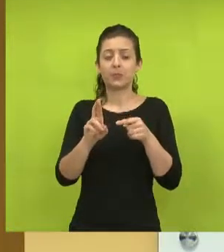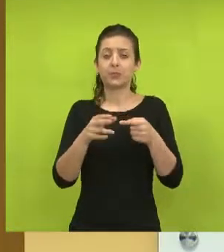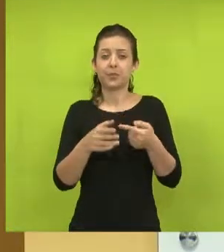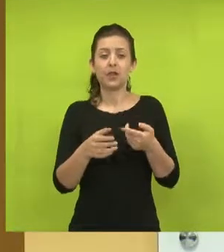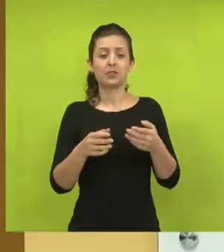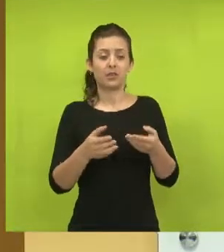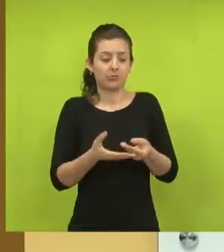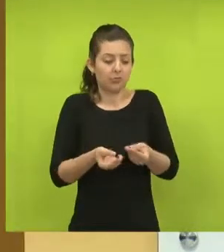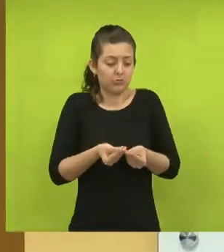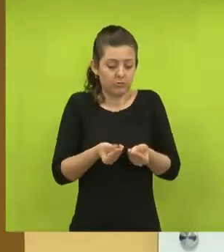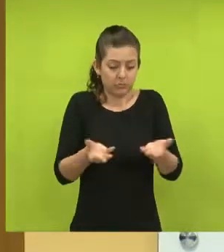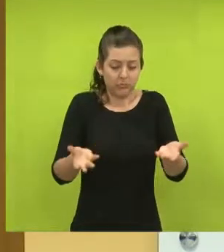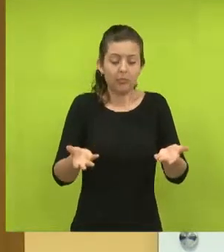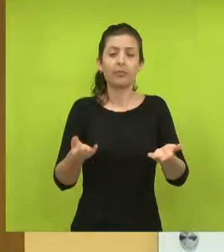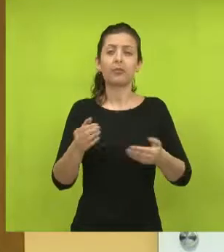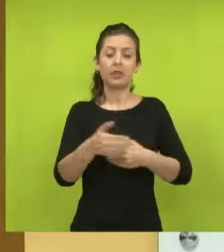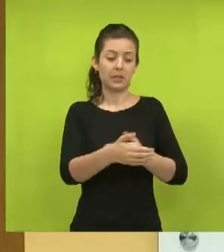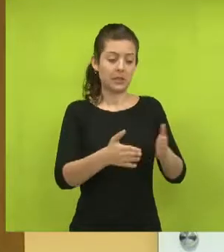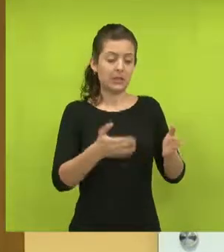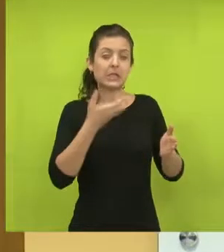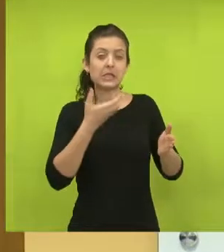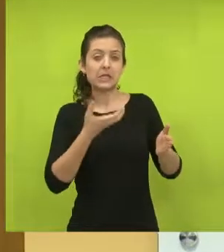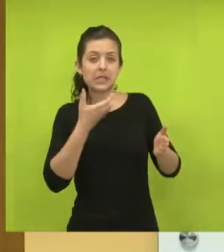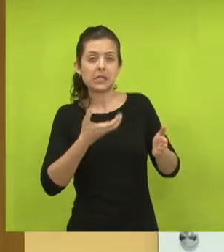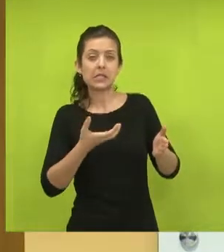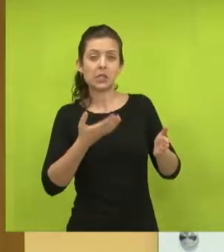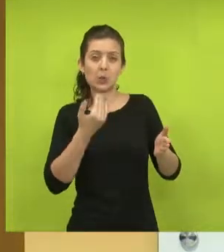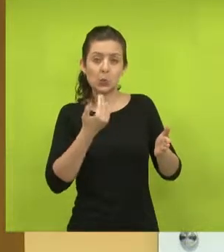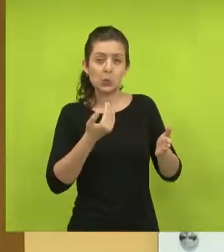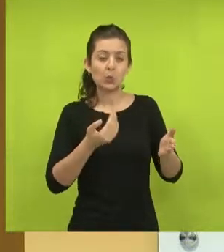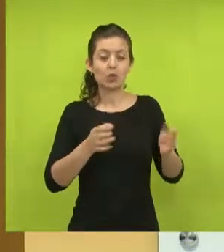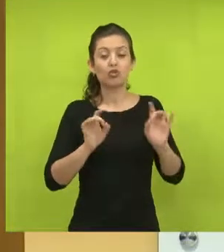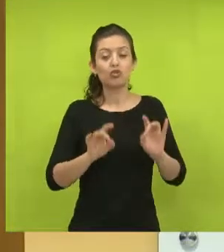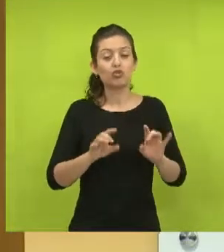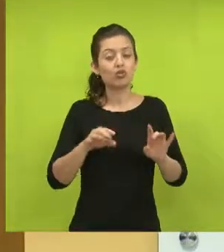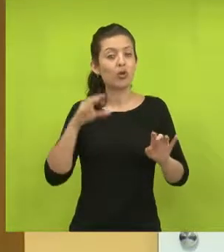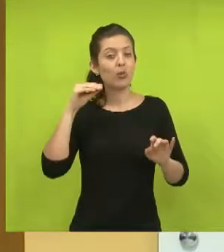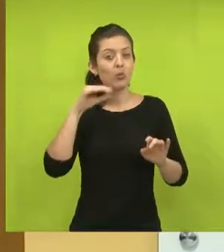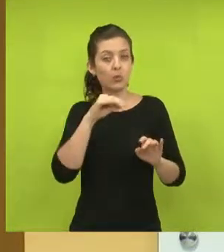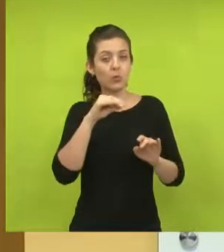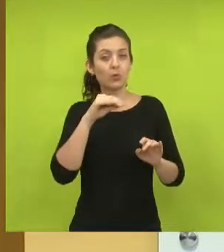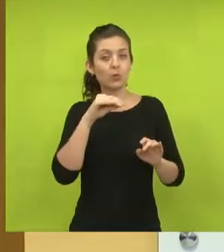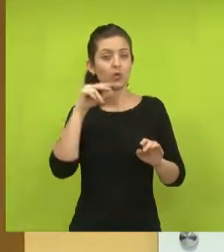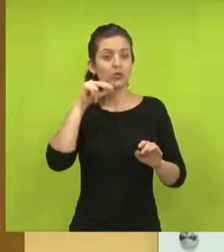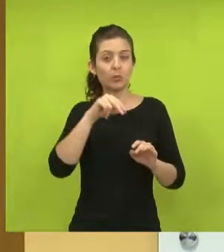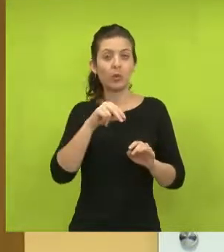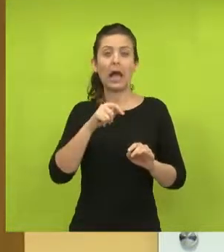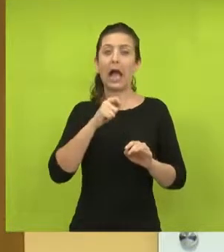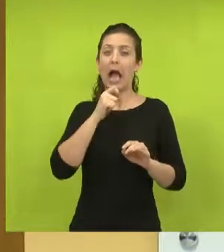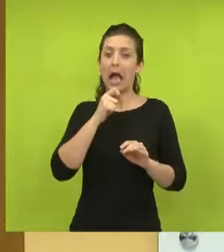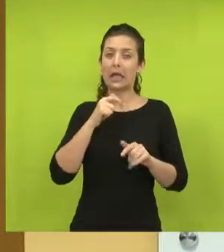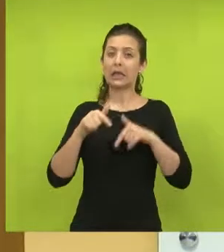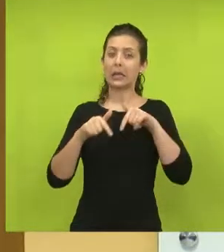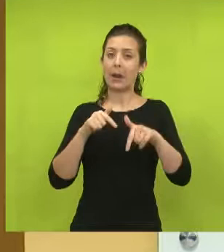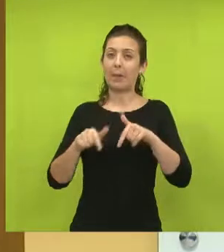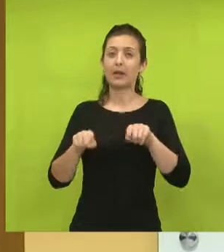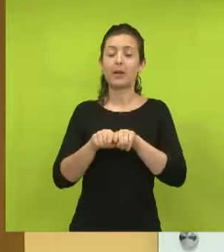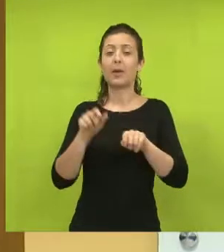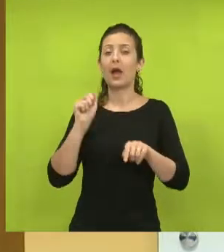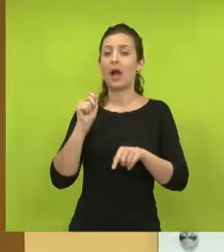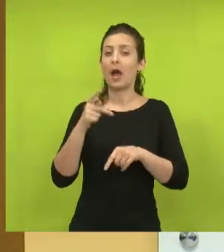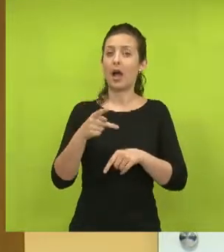E essa concessão da cesta, ela é só para os servidores ativos e aposentados